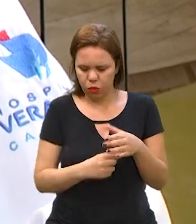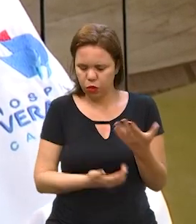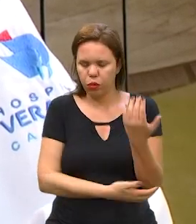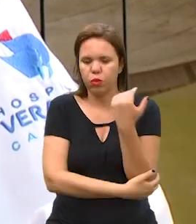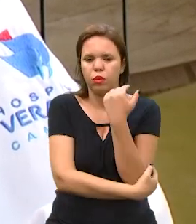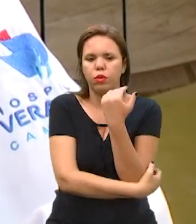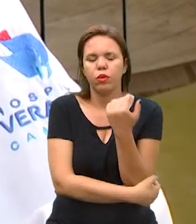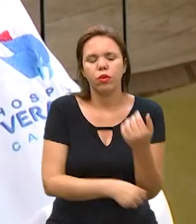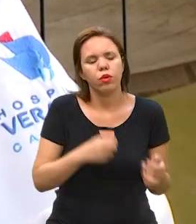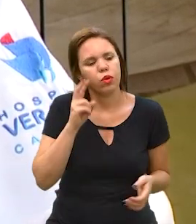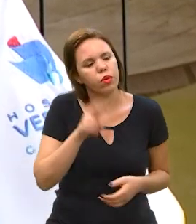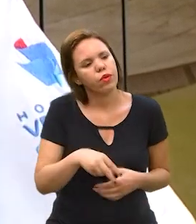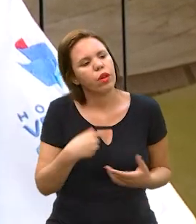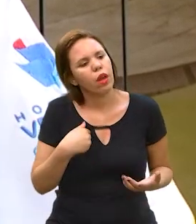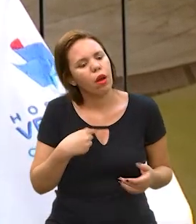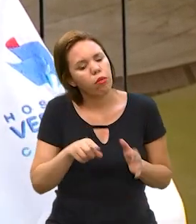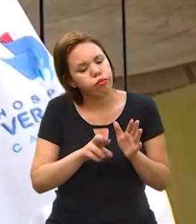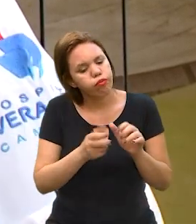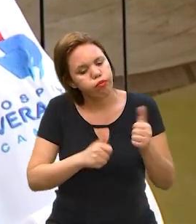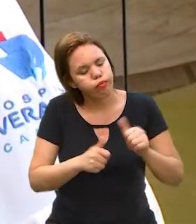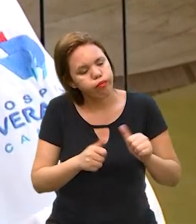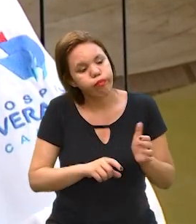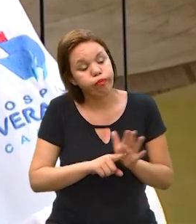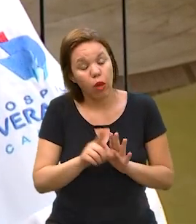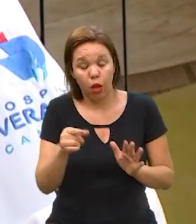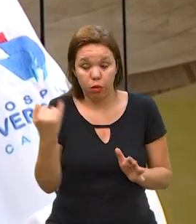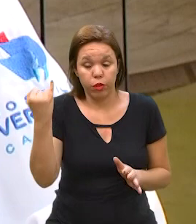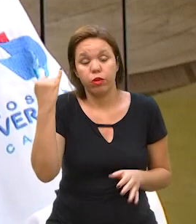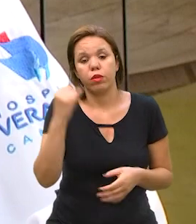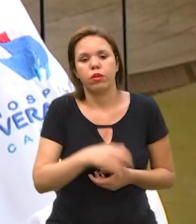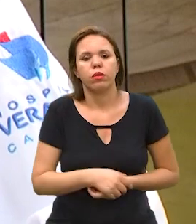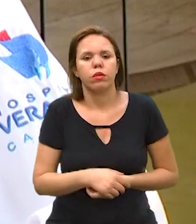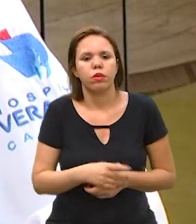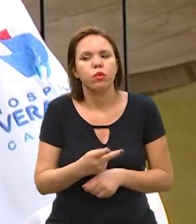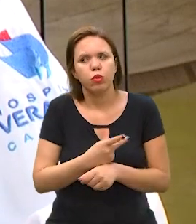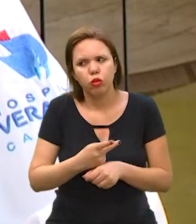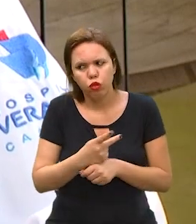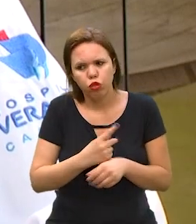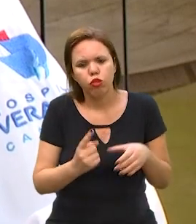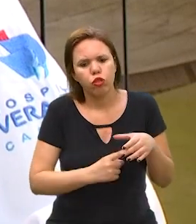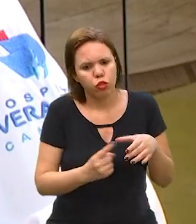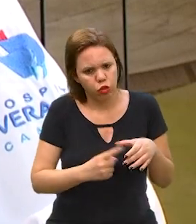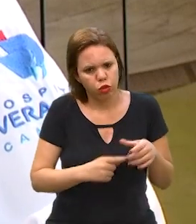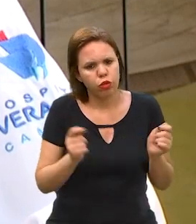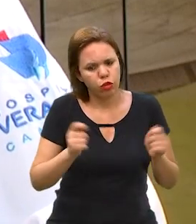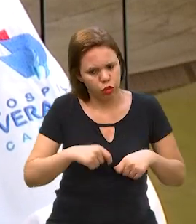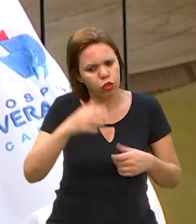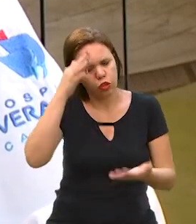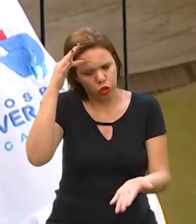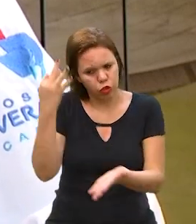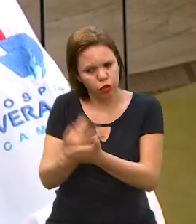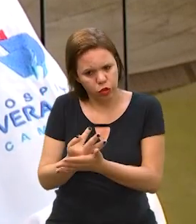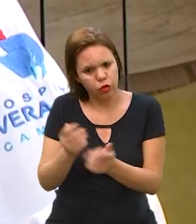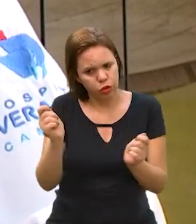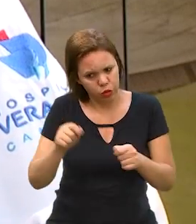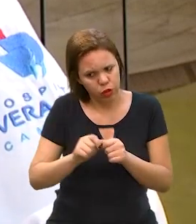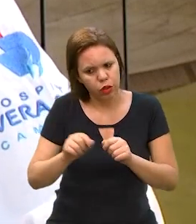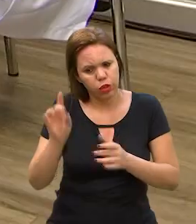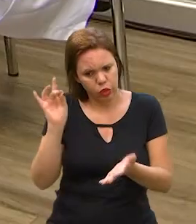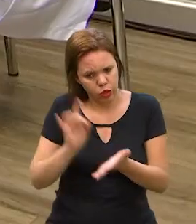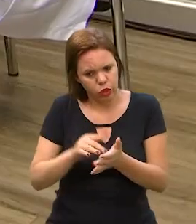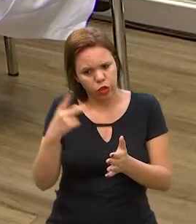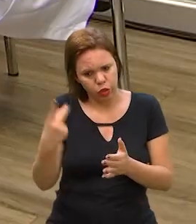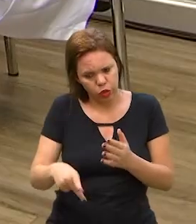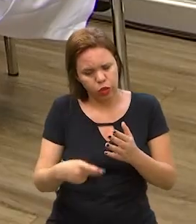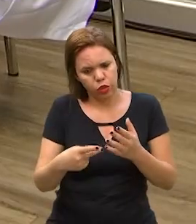na clínica e não é isso que eu estou analisando. Por isso é importante procurar um laboratório de confiança para